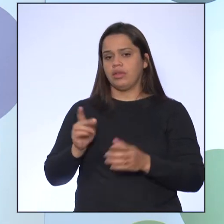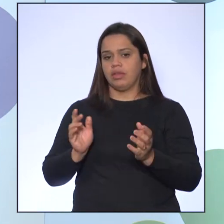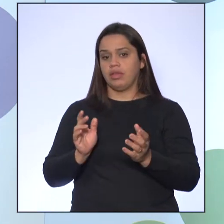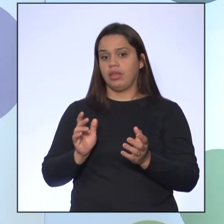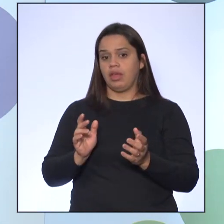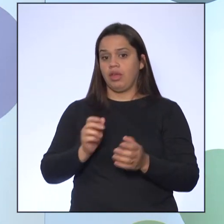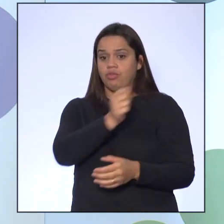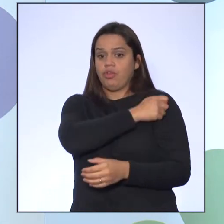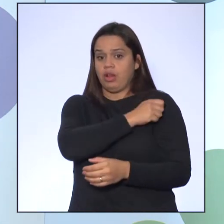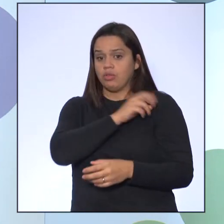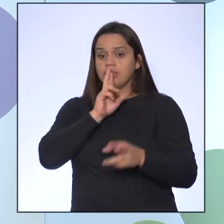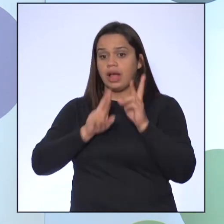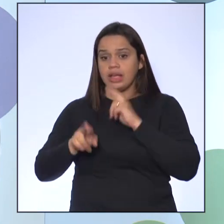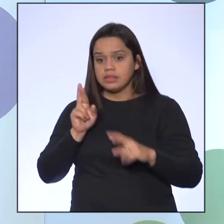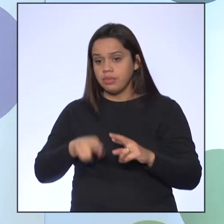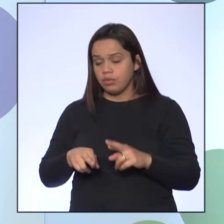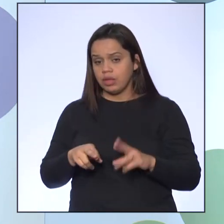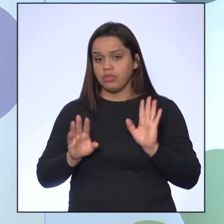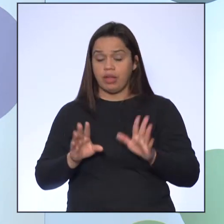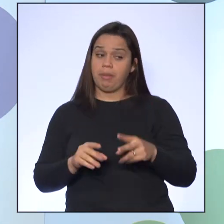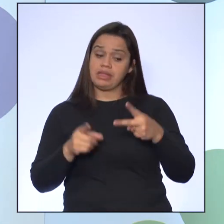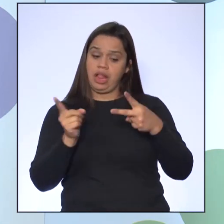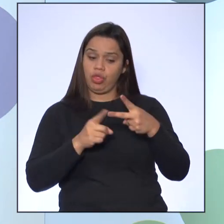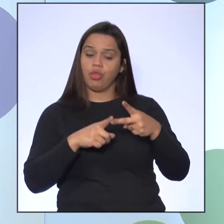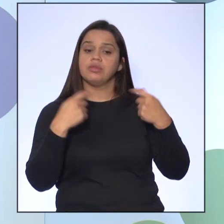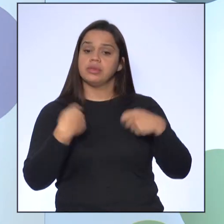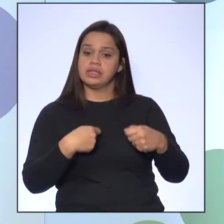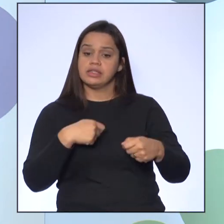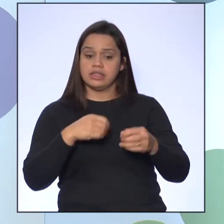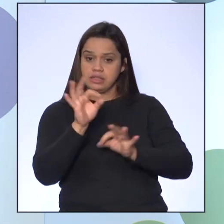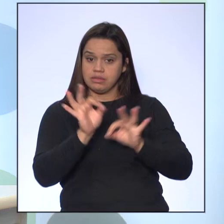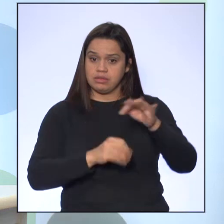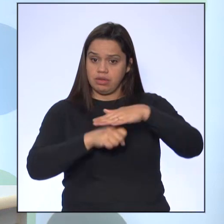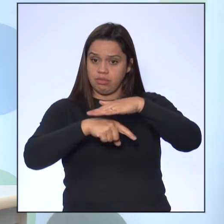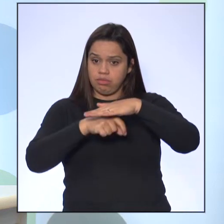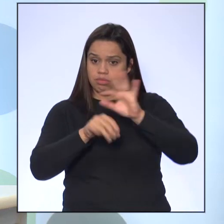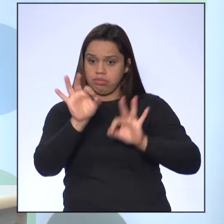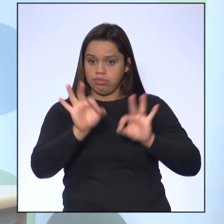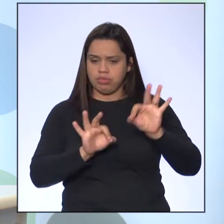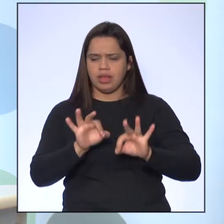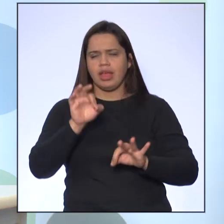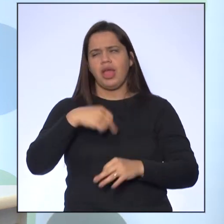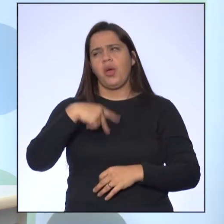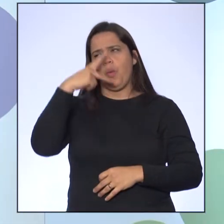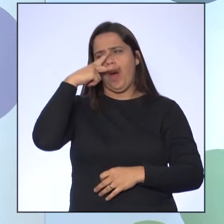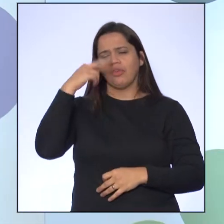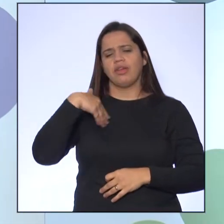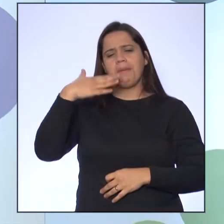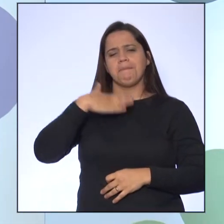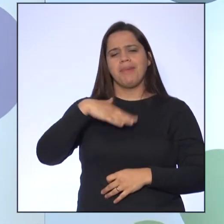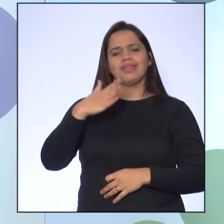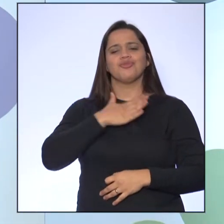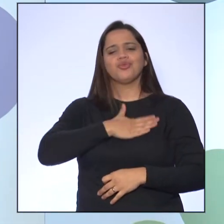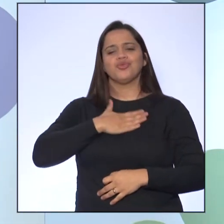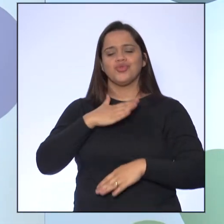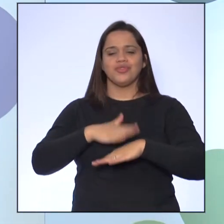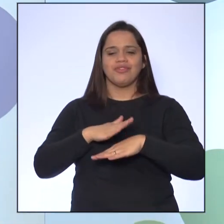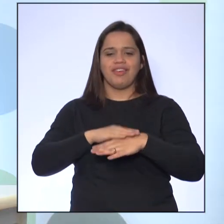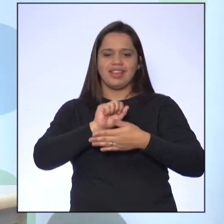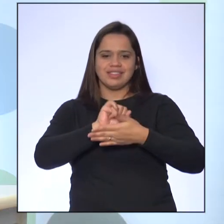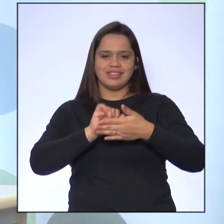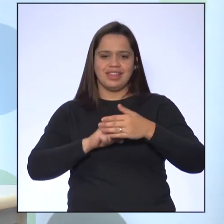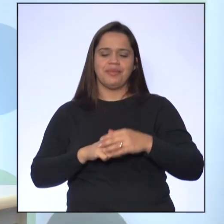mas a pergunta 2 tem que construir um fluxograma para esse atendimento. Isso mesmo. Essa eu acho que é a parte mais gostosa do exercício, construir um fluxograma. Isso